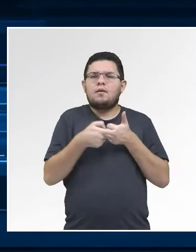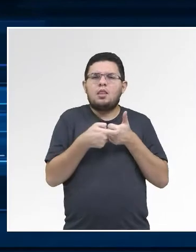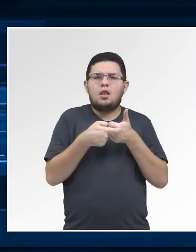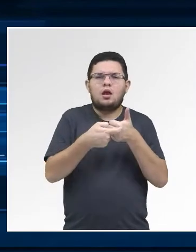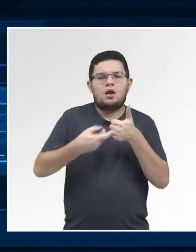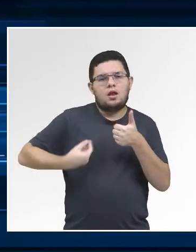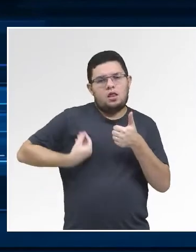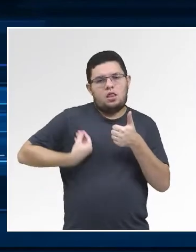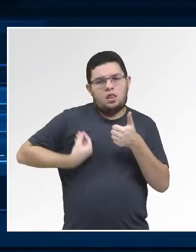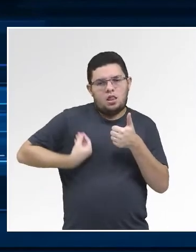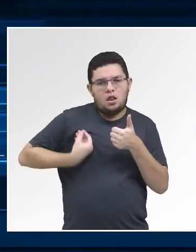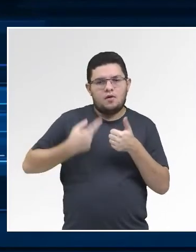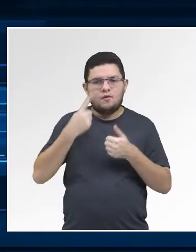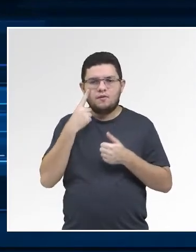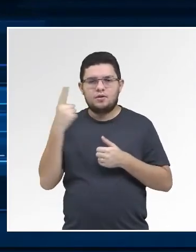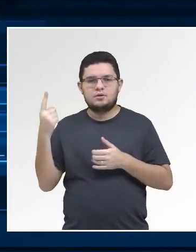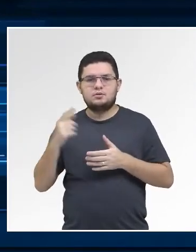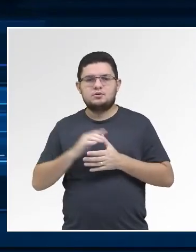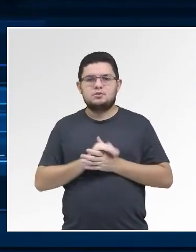vida e qualidades pessoais.